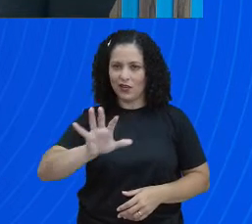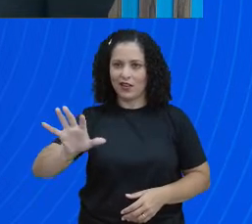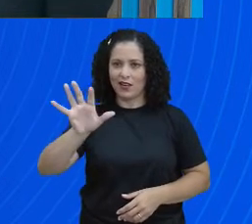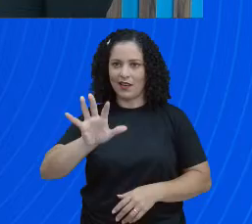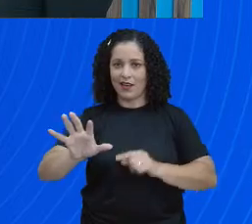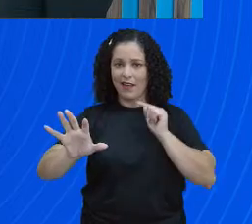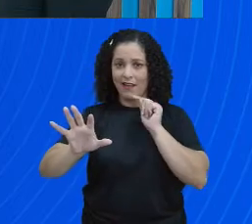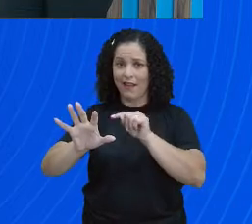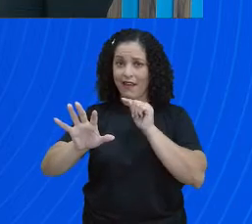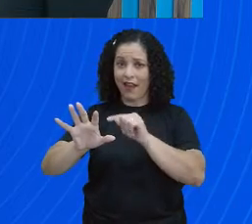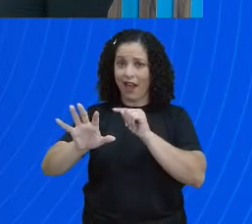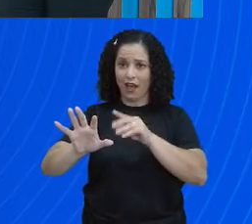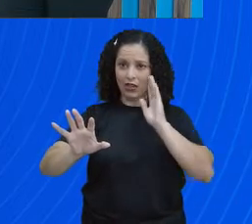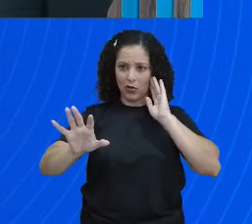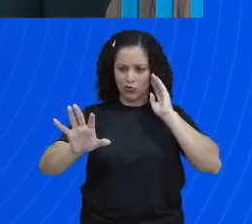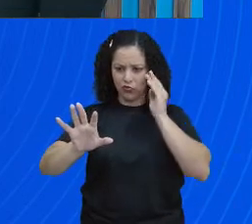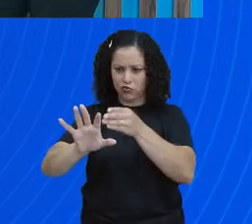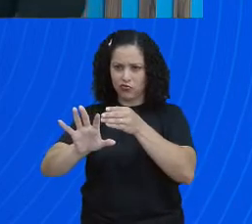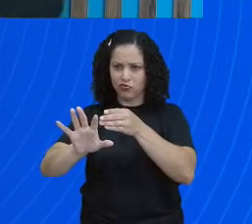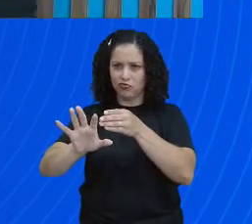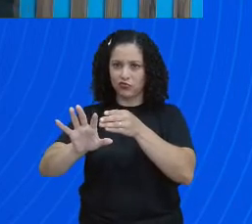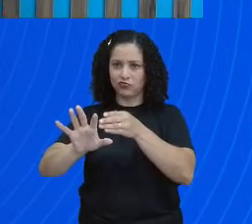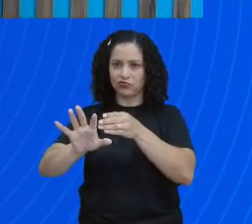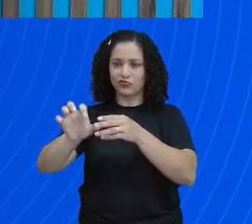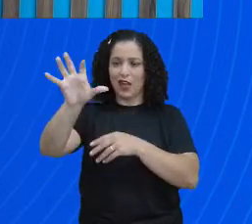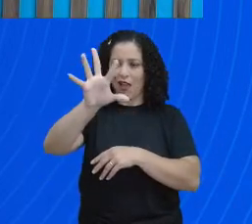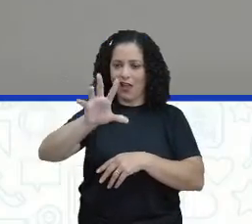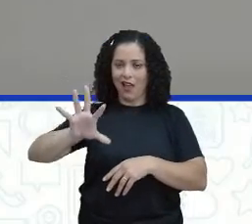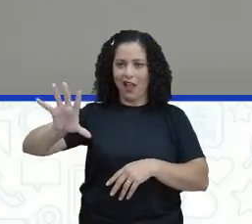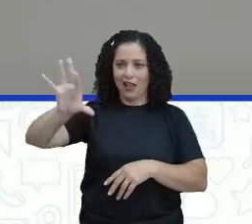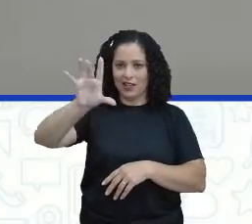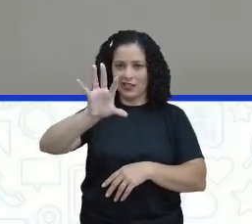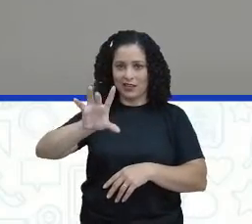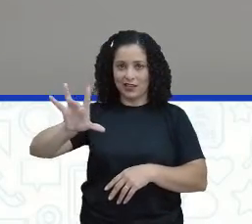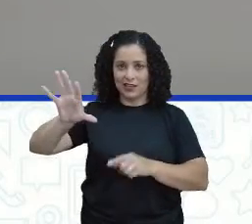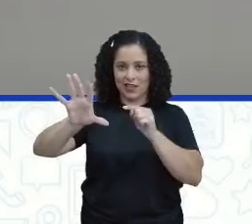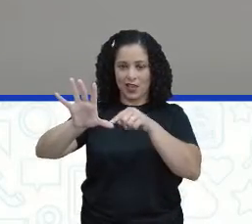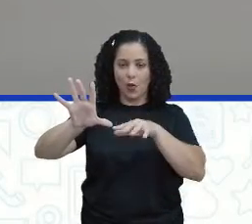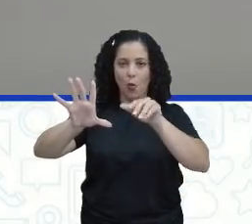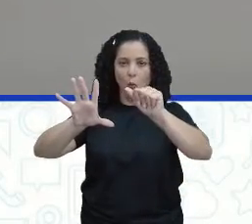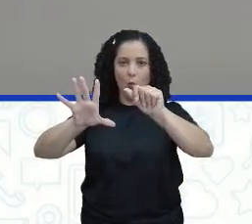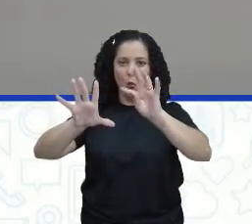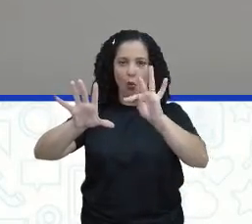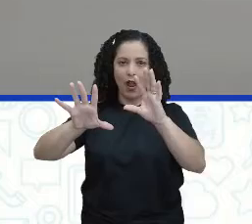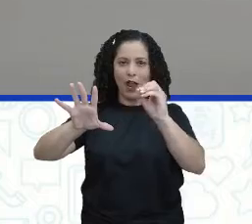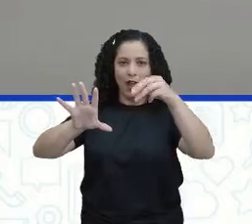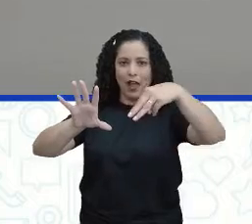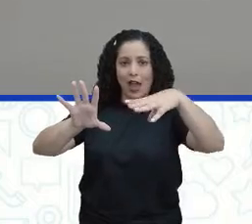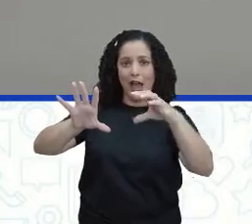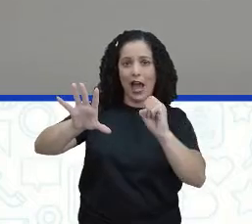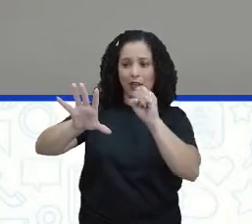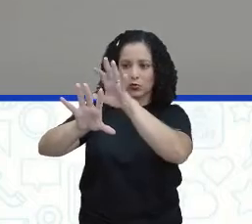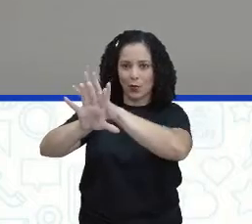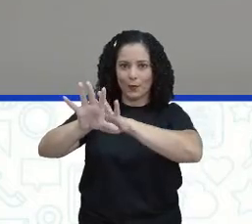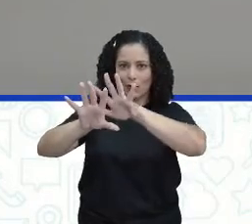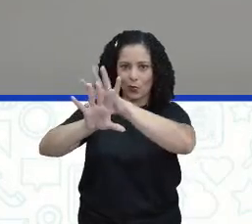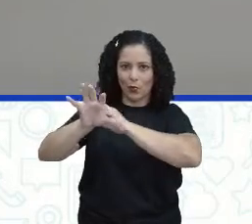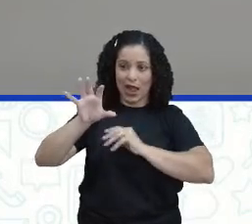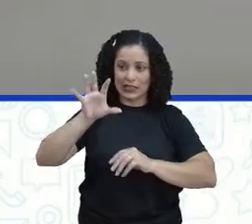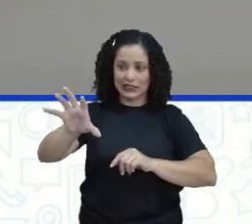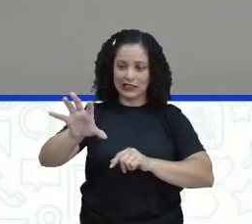ó, concentrada nesse núcleo aqui, ó, gente, do átomo, né? E quando esse núcleo do átomo,